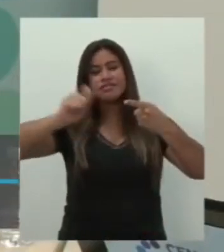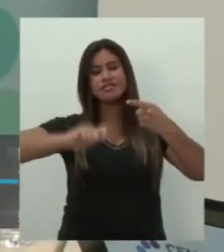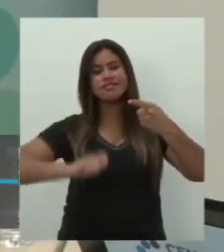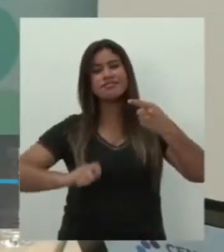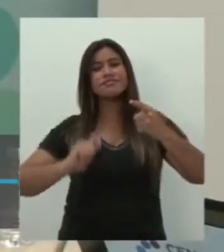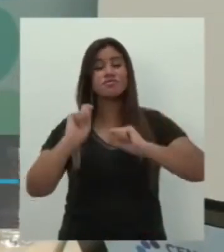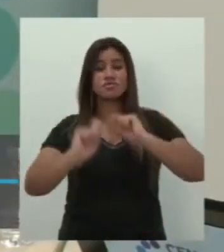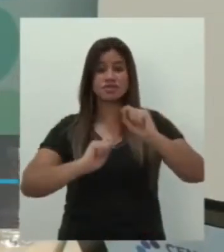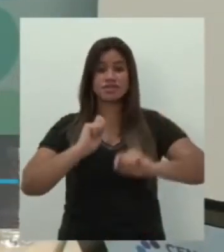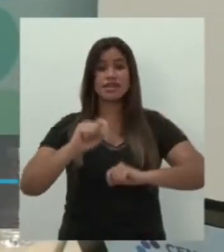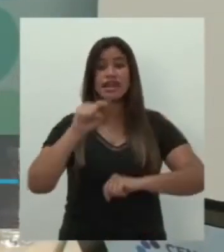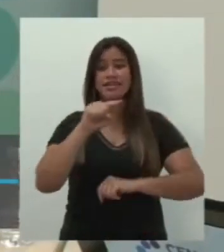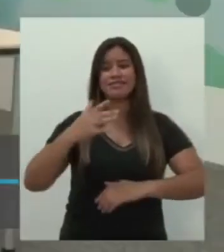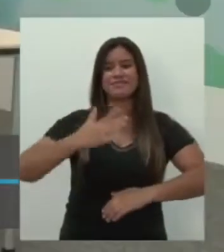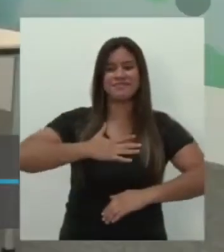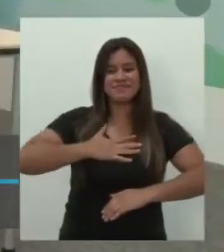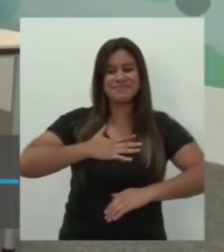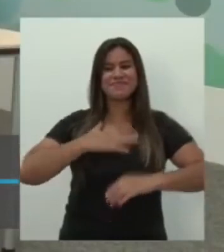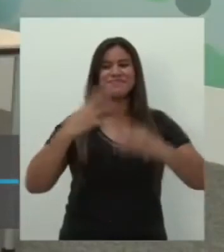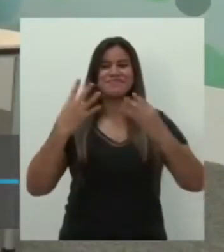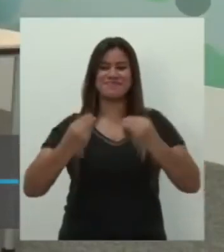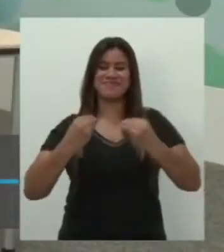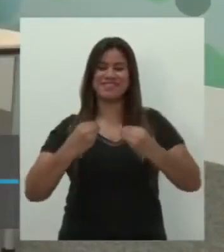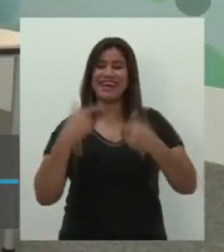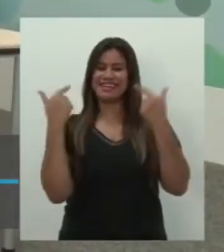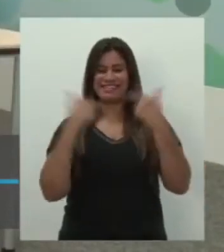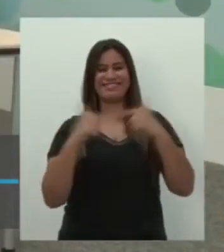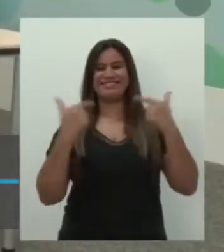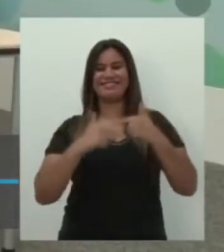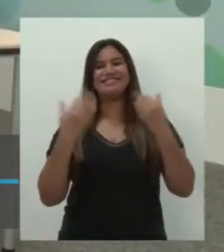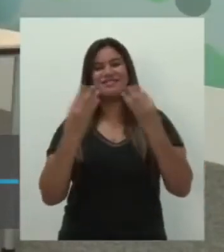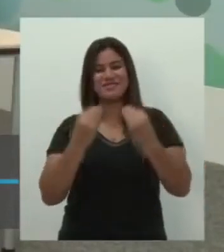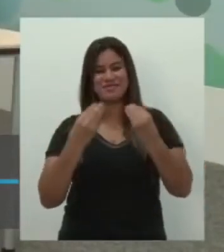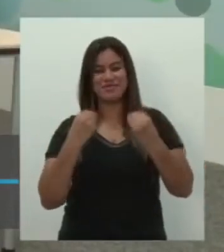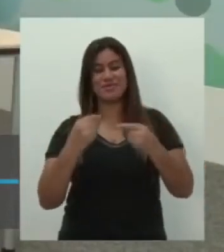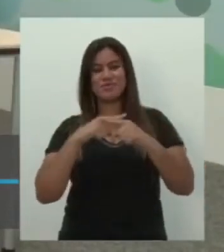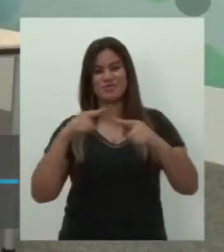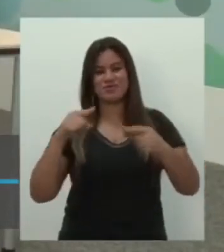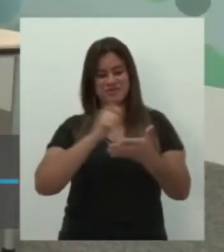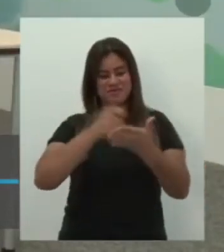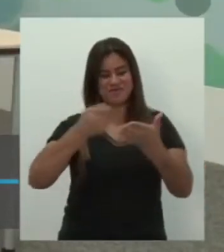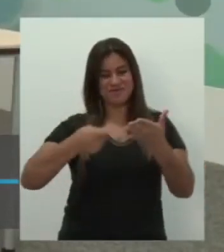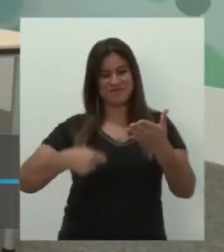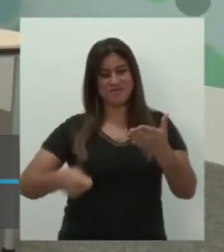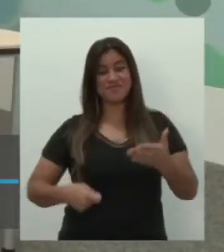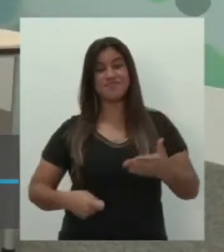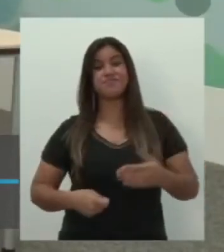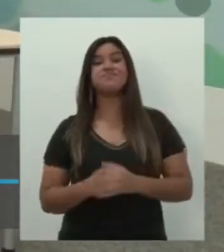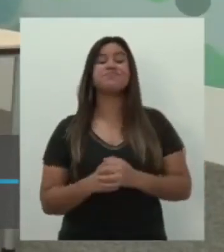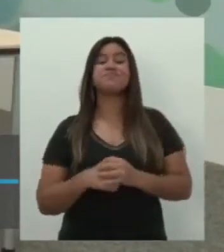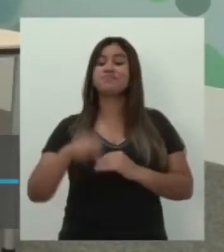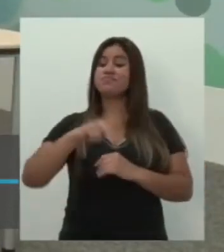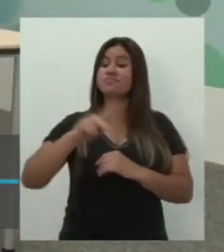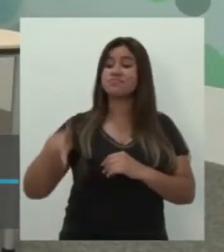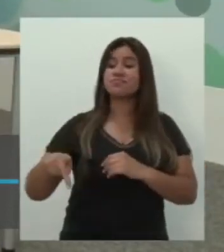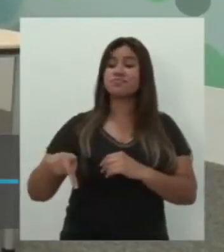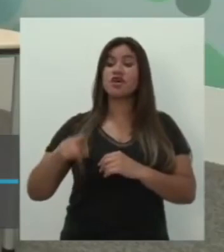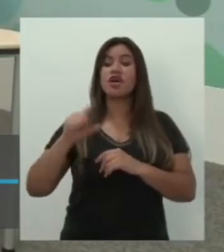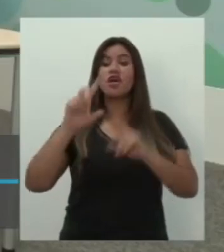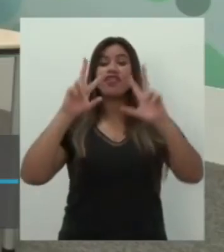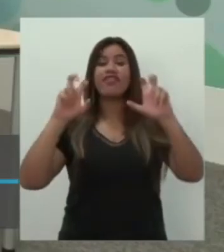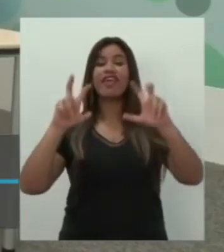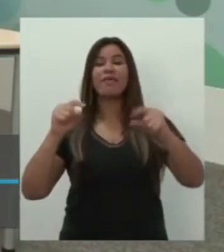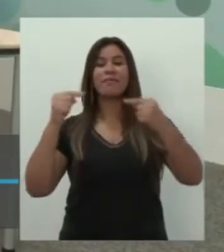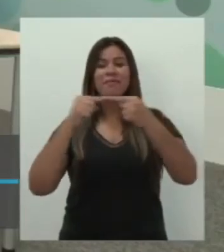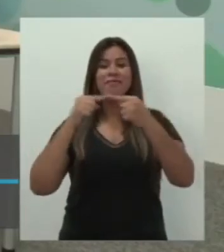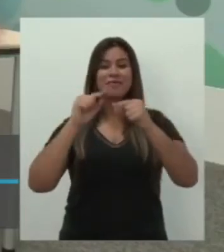ela está gostando bastante, também que ela está se divertindo muito com o que vocês estão escrevendo, né, no nosso chat. Professora Tayana, quais são os temas favoritos